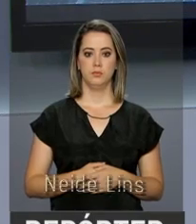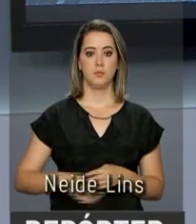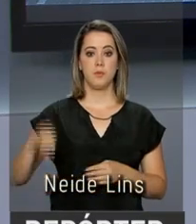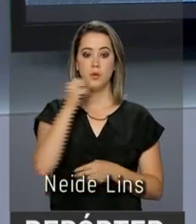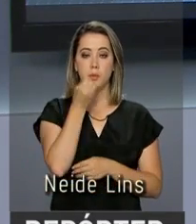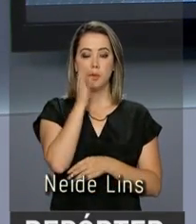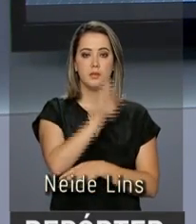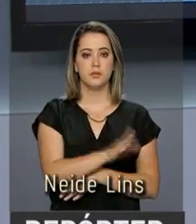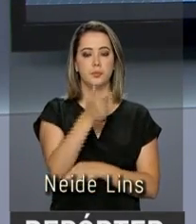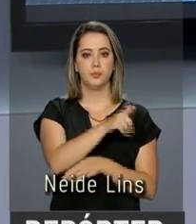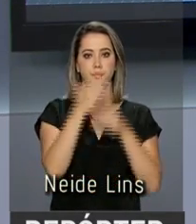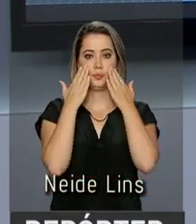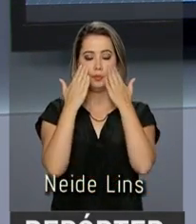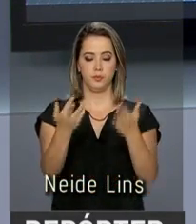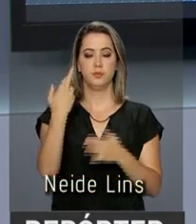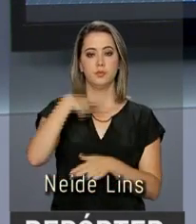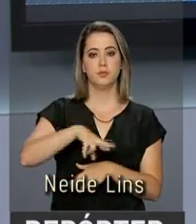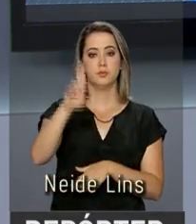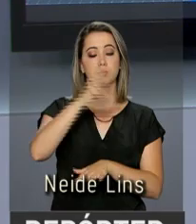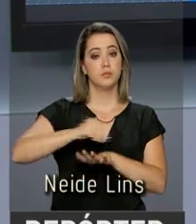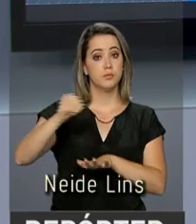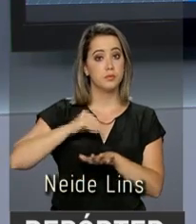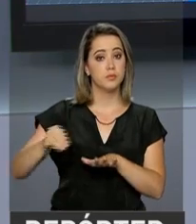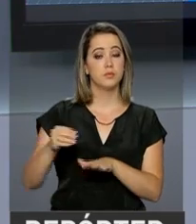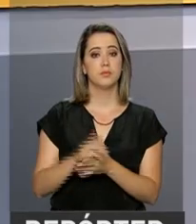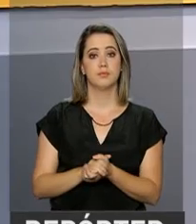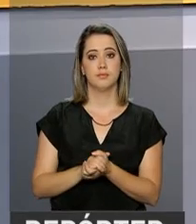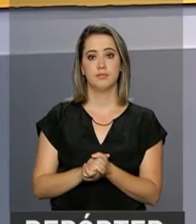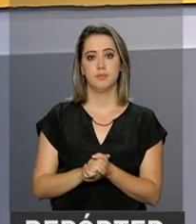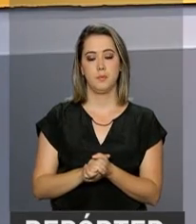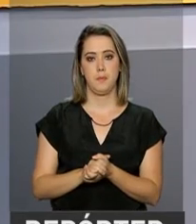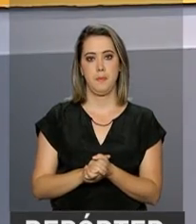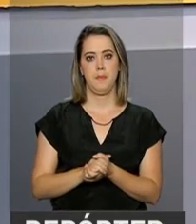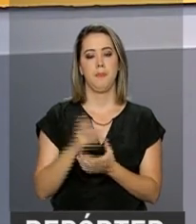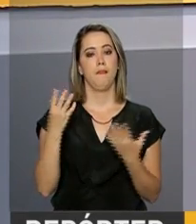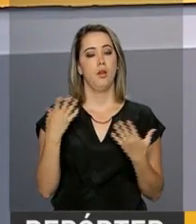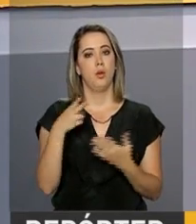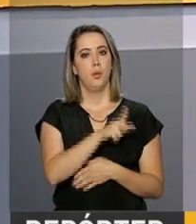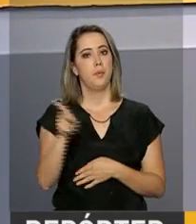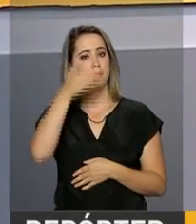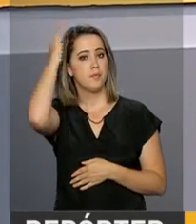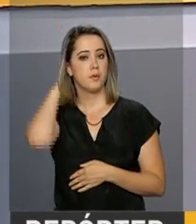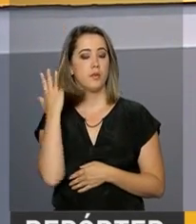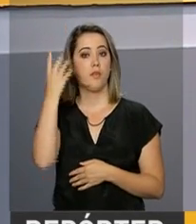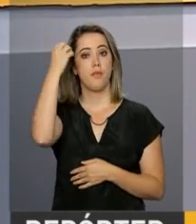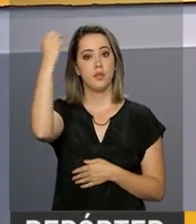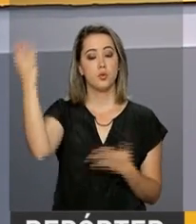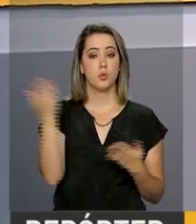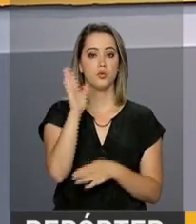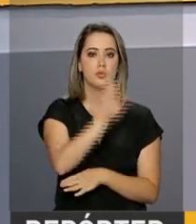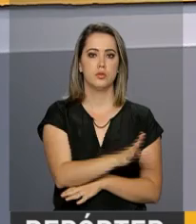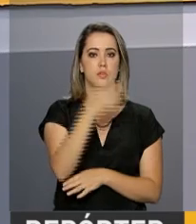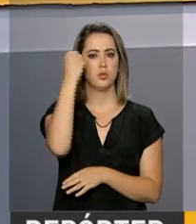Olá boa tarde começa agora mais uma edição do repórter NBR o presidente Michel Temer embarcou nesta tarde para uma